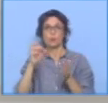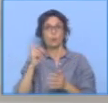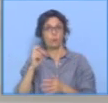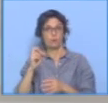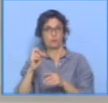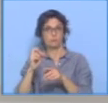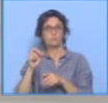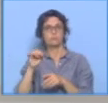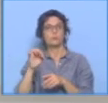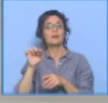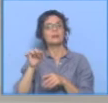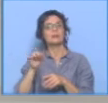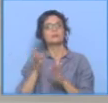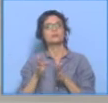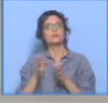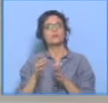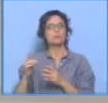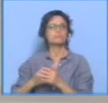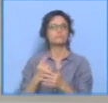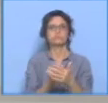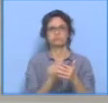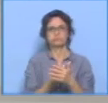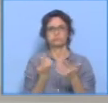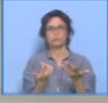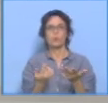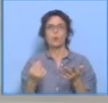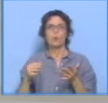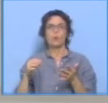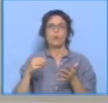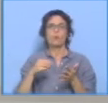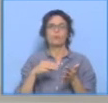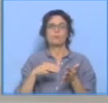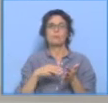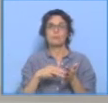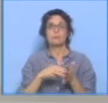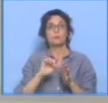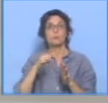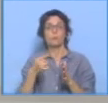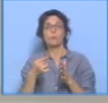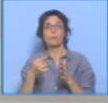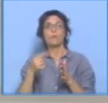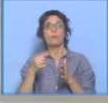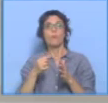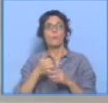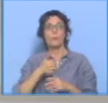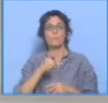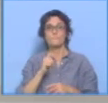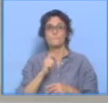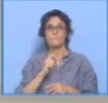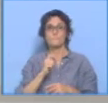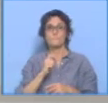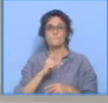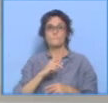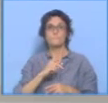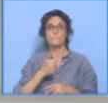já tinha estado no exílio, ou da Assíria, ou então da Babilônia. Se foi da Babilônia, então foi no século VI antes